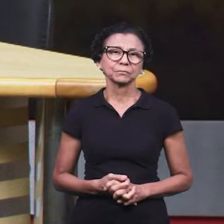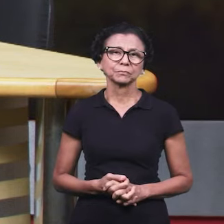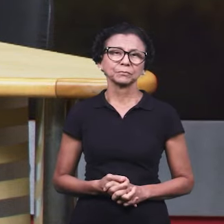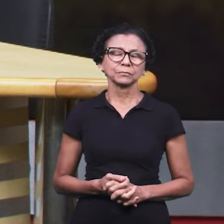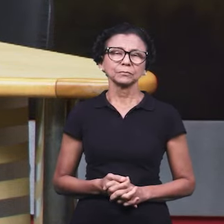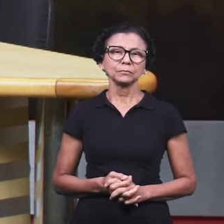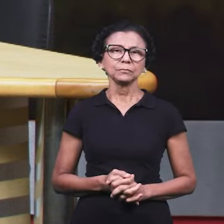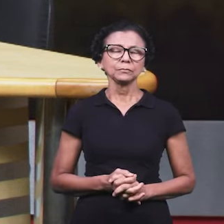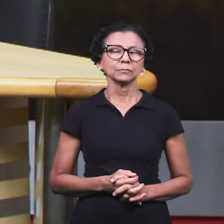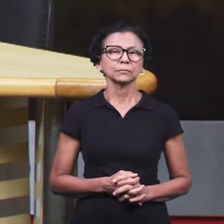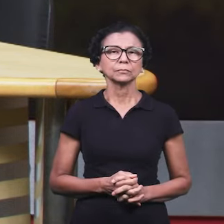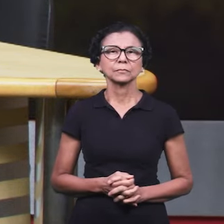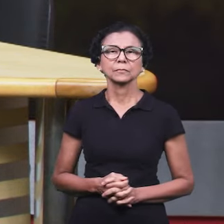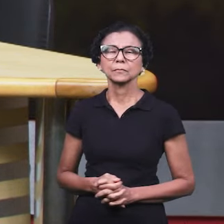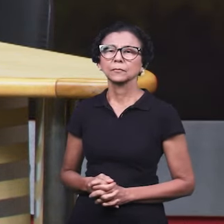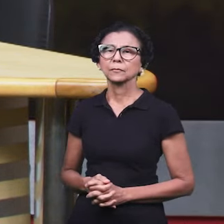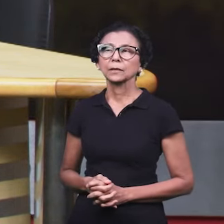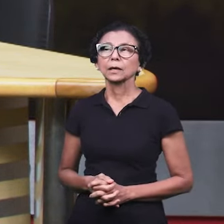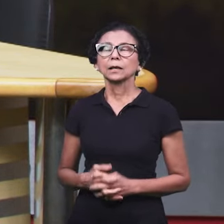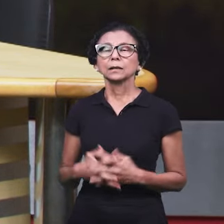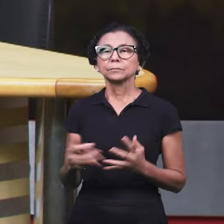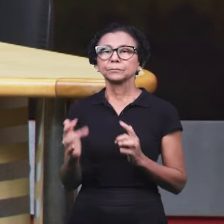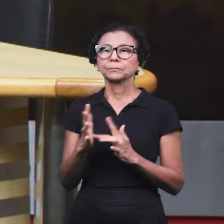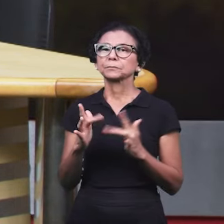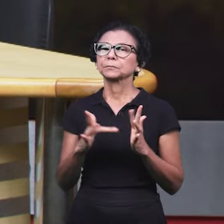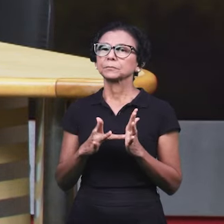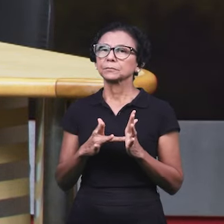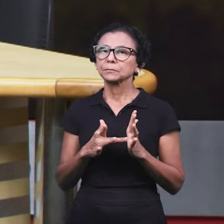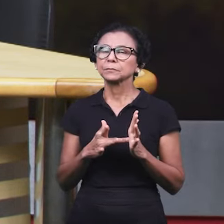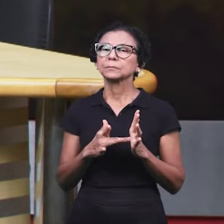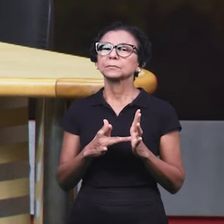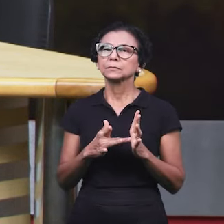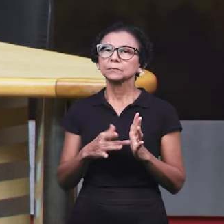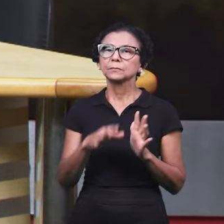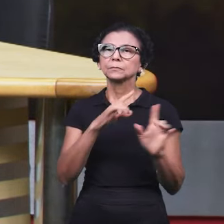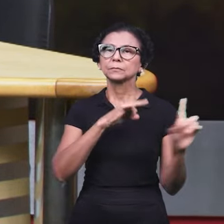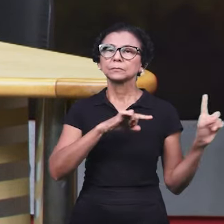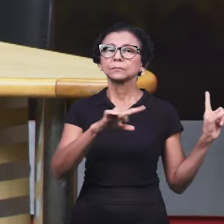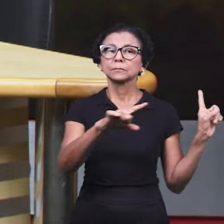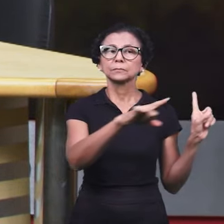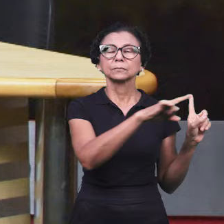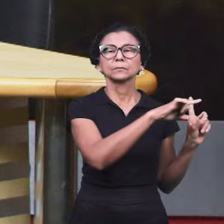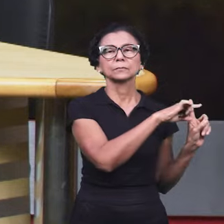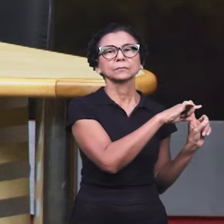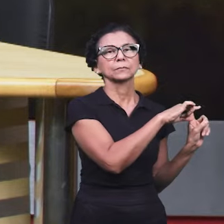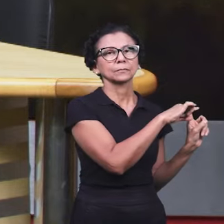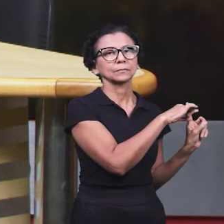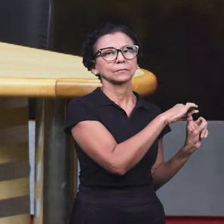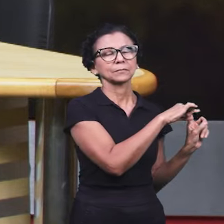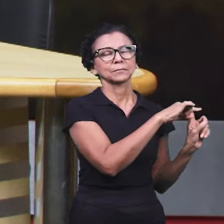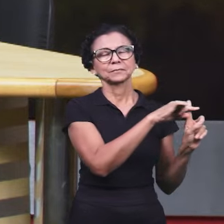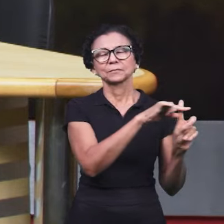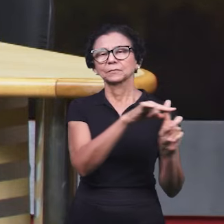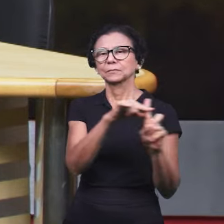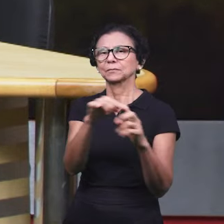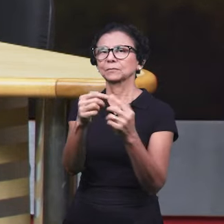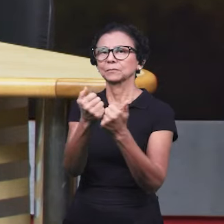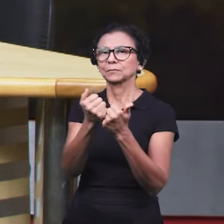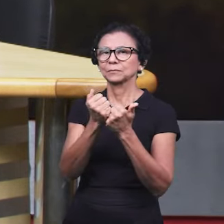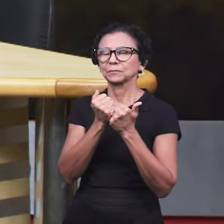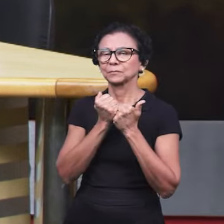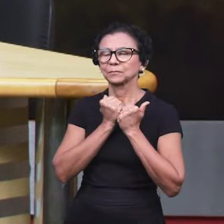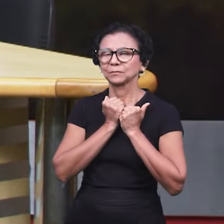na na cruz do Calvário e que a presença do óleo do Espírito Santo é que vai fazer com que essa engrenagem funcione de maneira correta